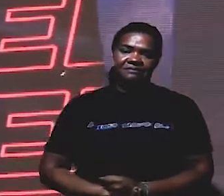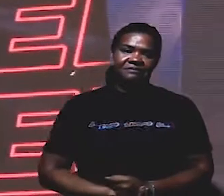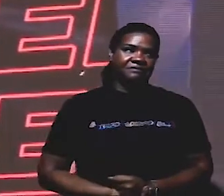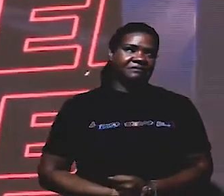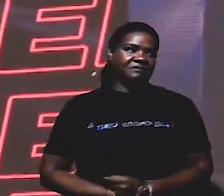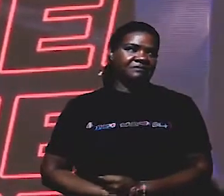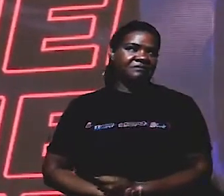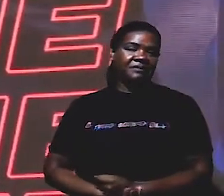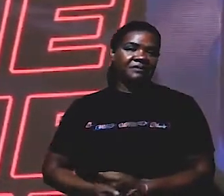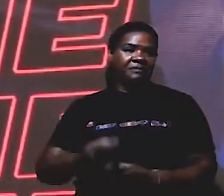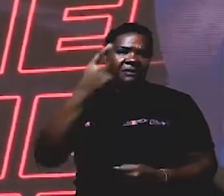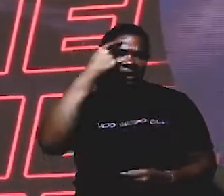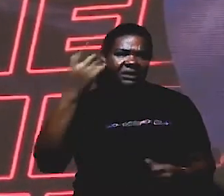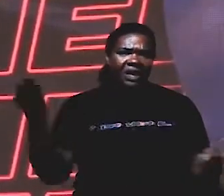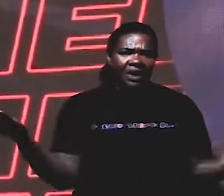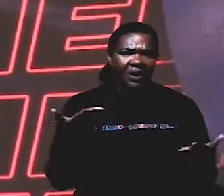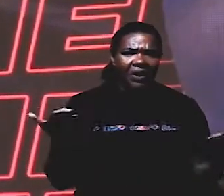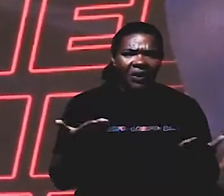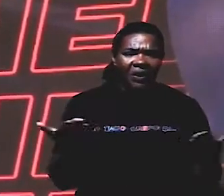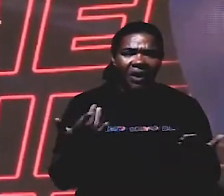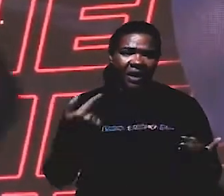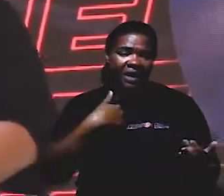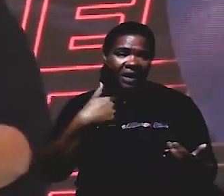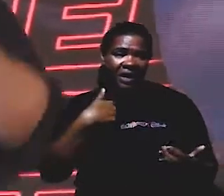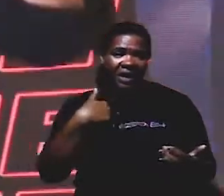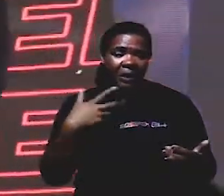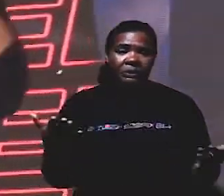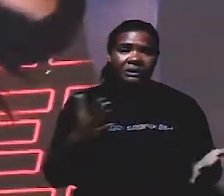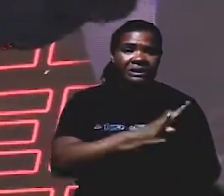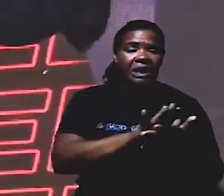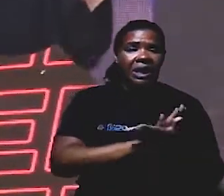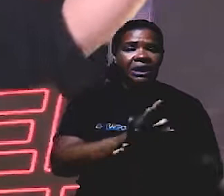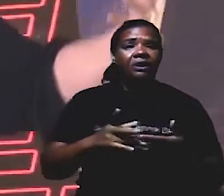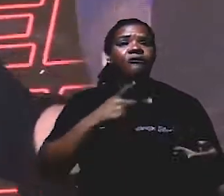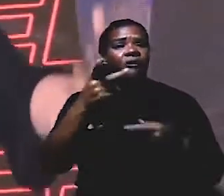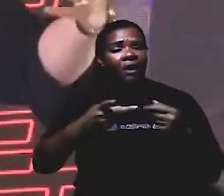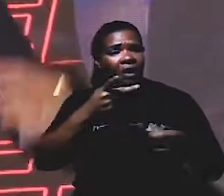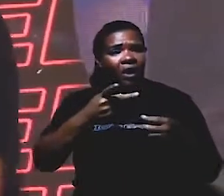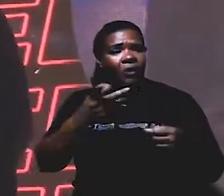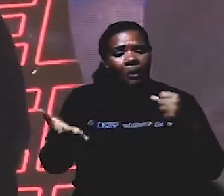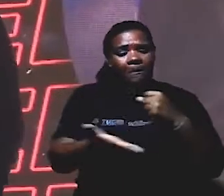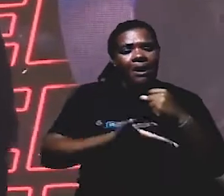Porque senão você pode pensar que eu estou falando de pirotecnia. Eu não estou falando de pirotecnia, eu estou falando de estrutura.